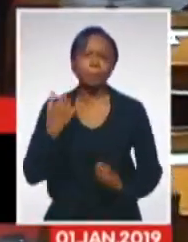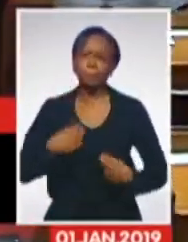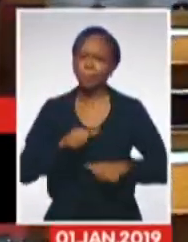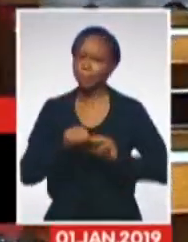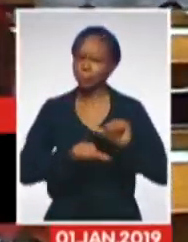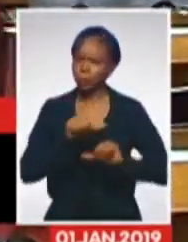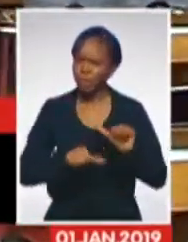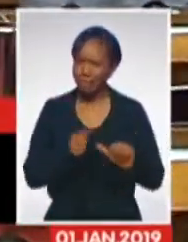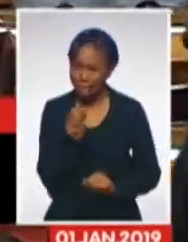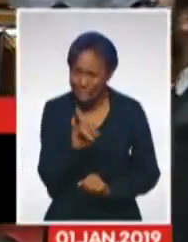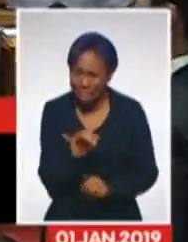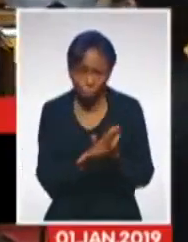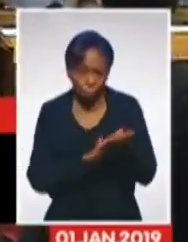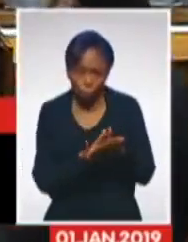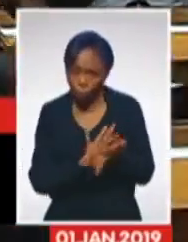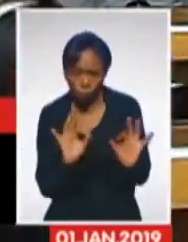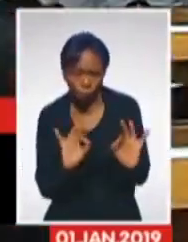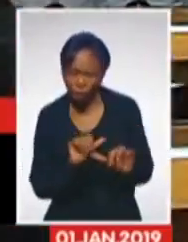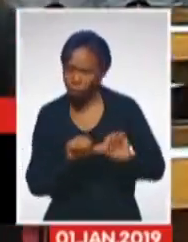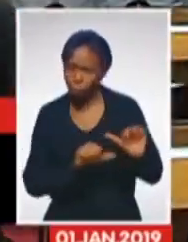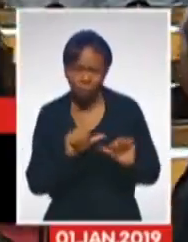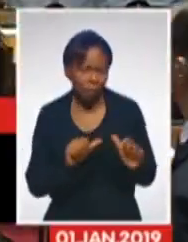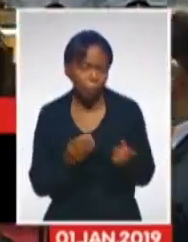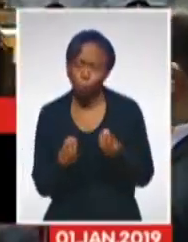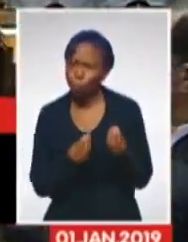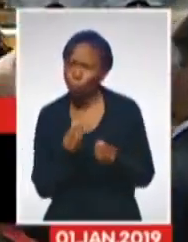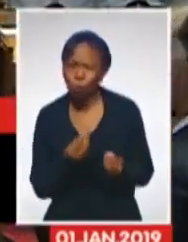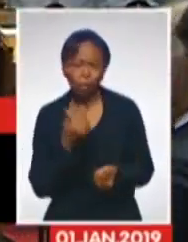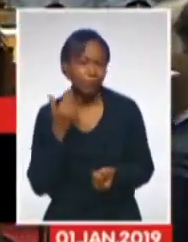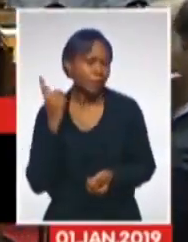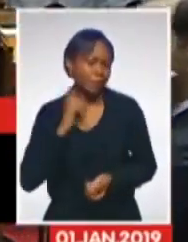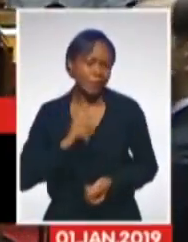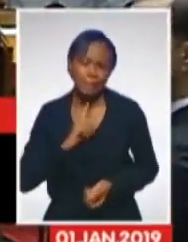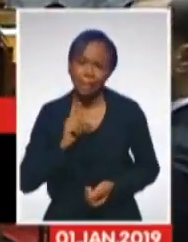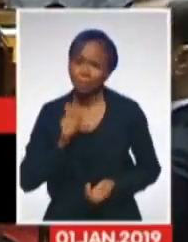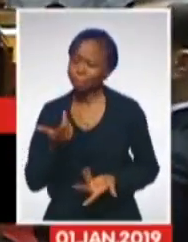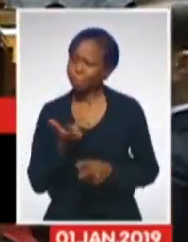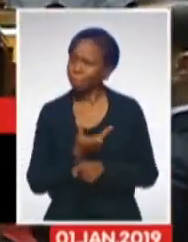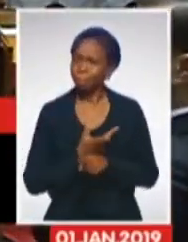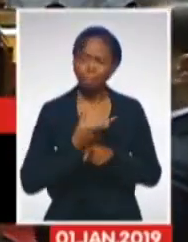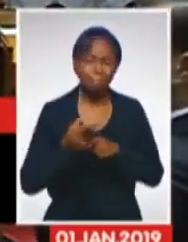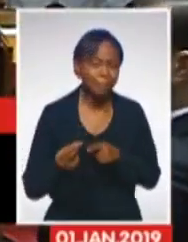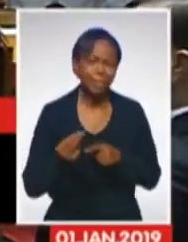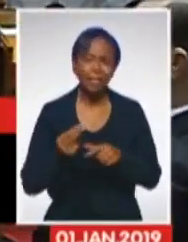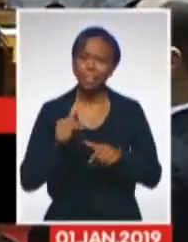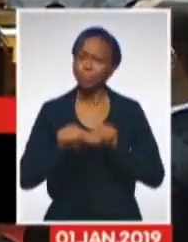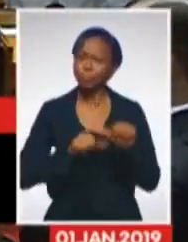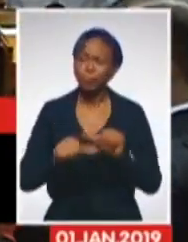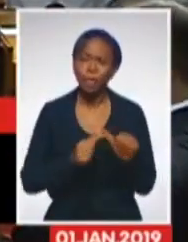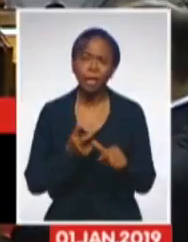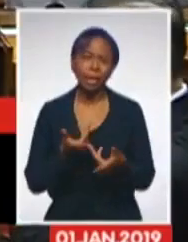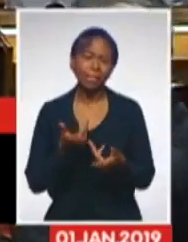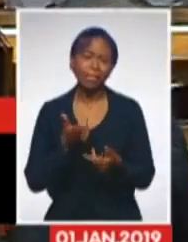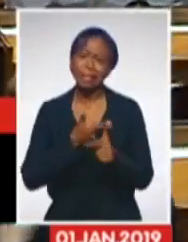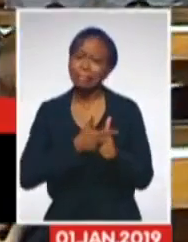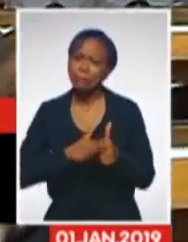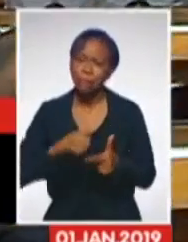o Estado não conseguirá vencer a crise financeira na qual se encontra e fez essa